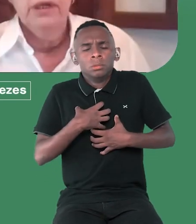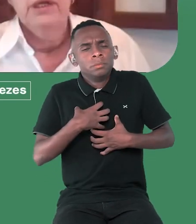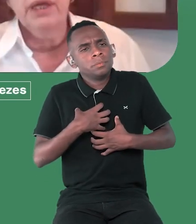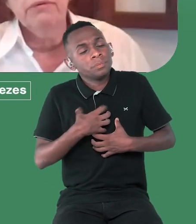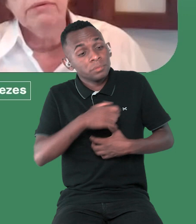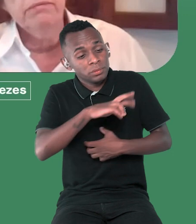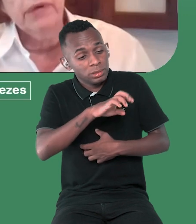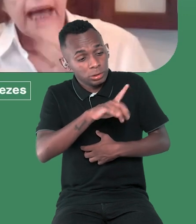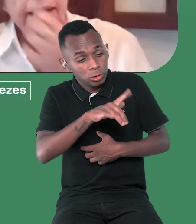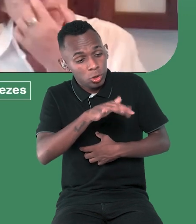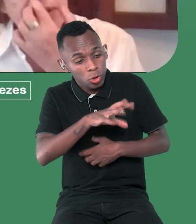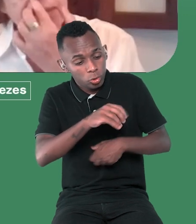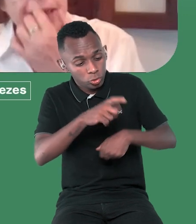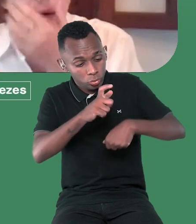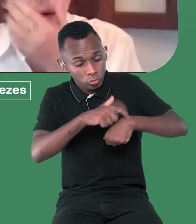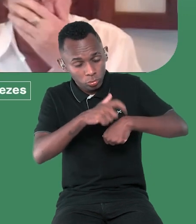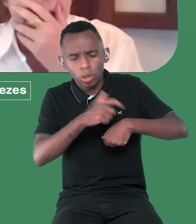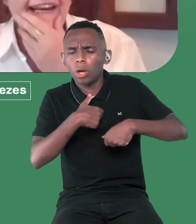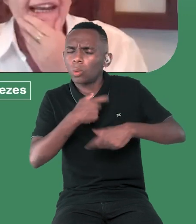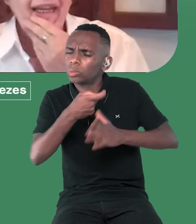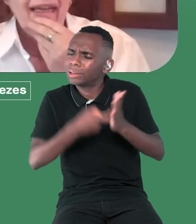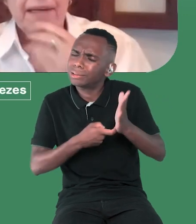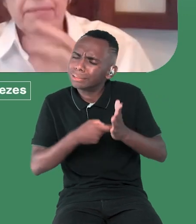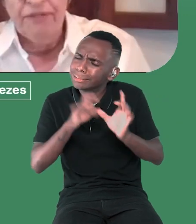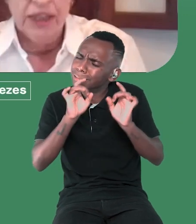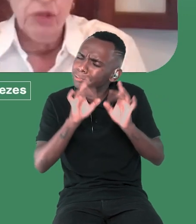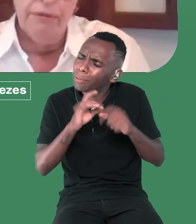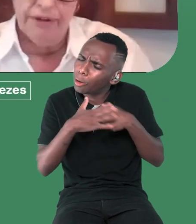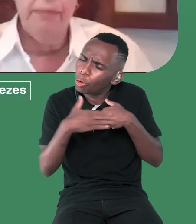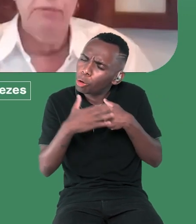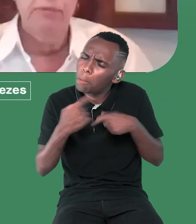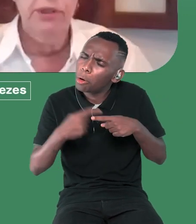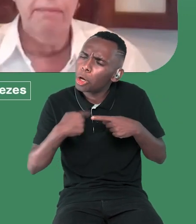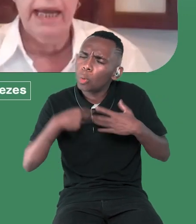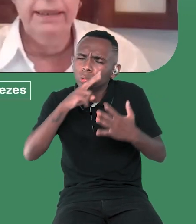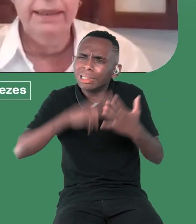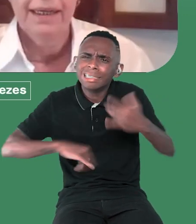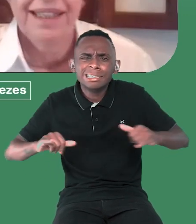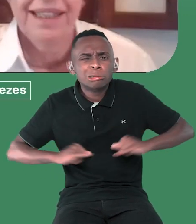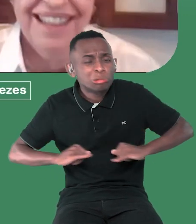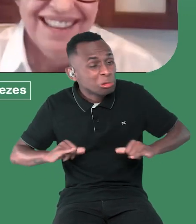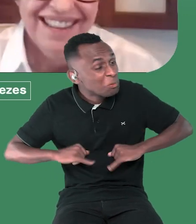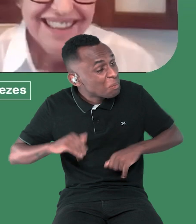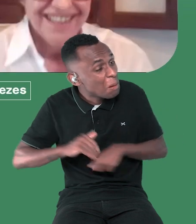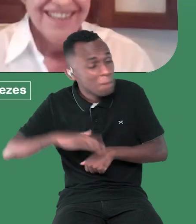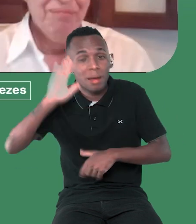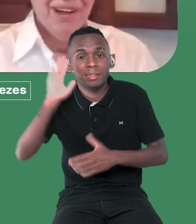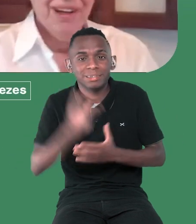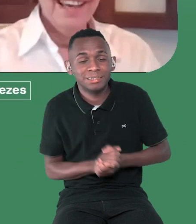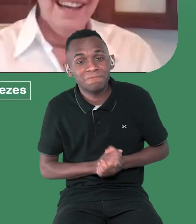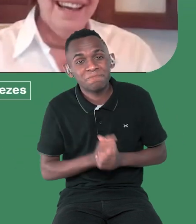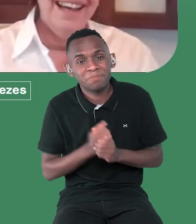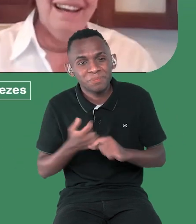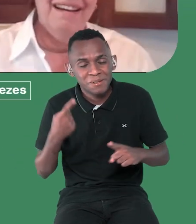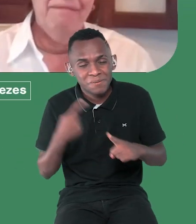Relógio, eu tenho um carinho muito especial com ele me fez sofrer muito mais,